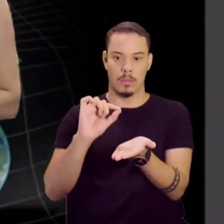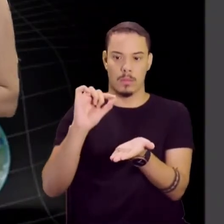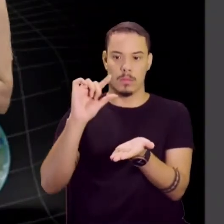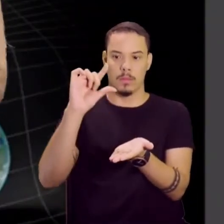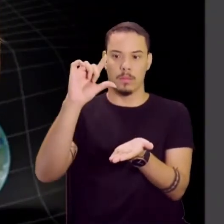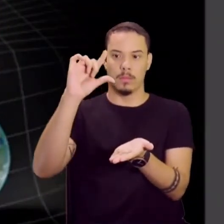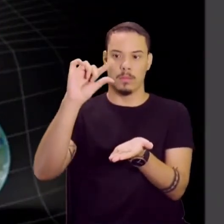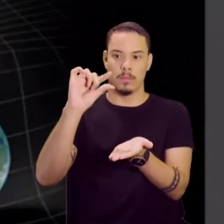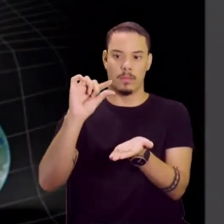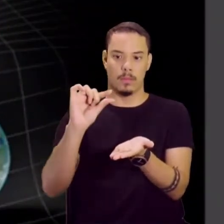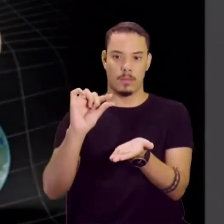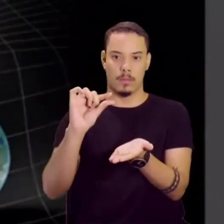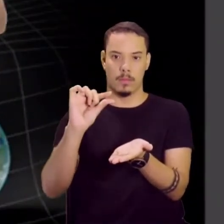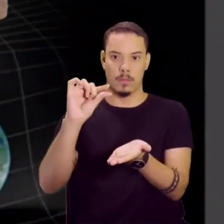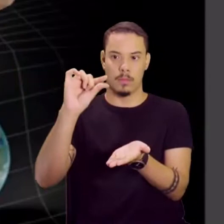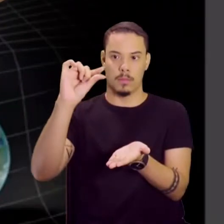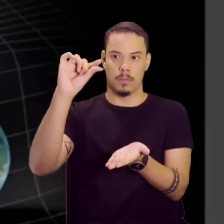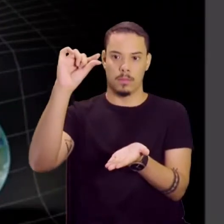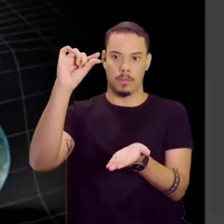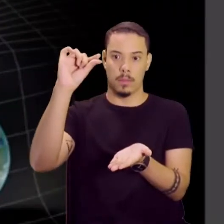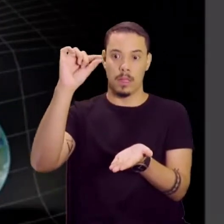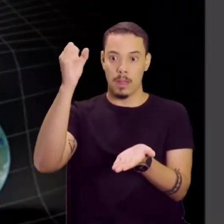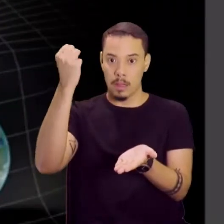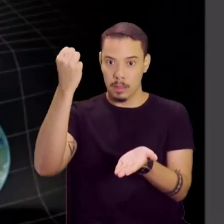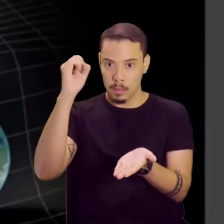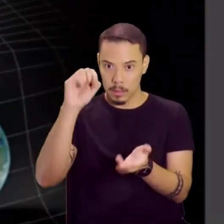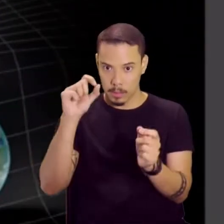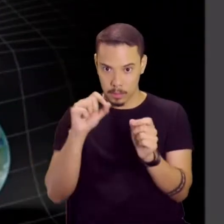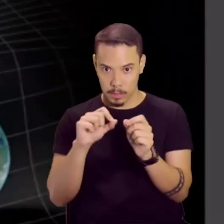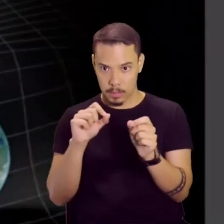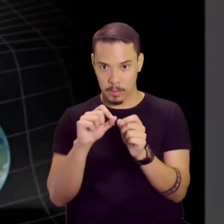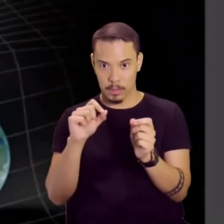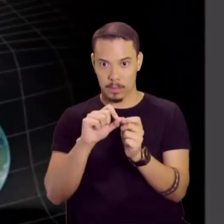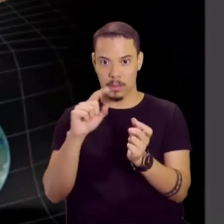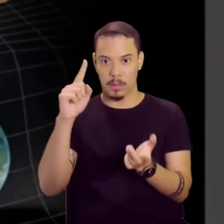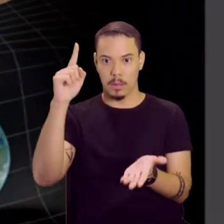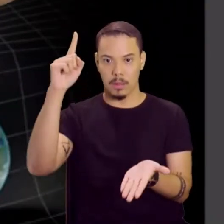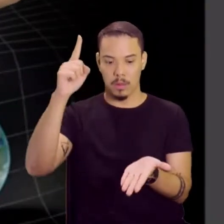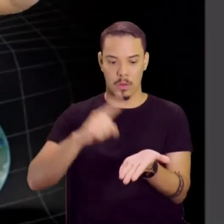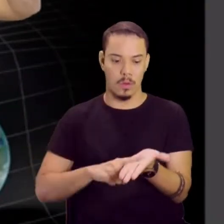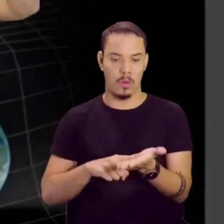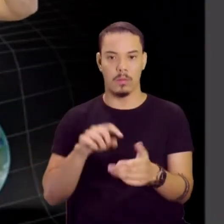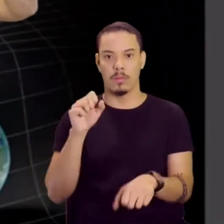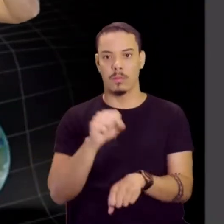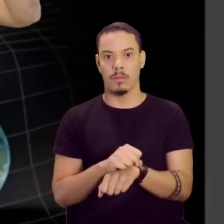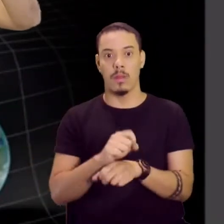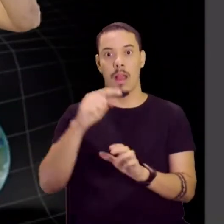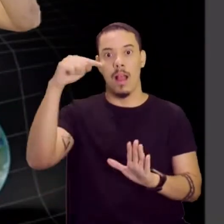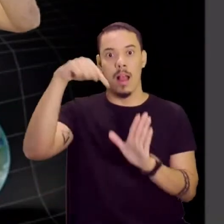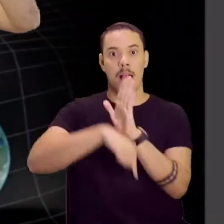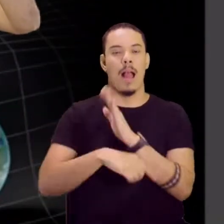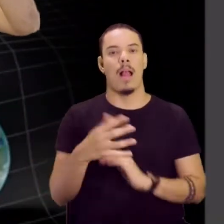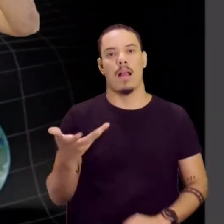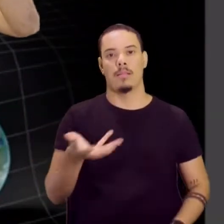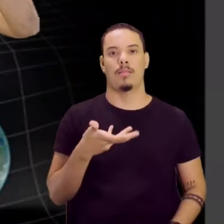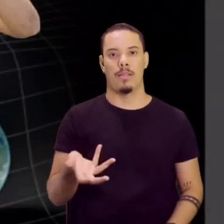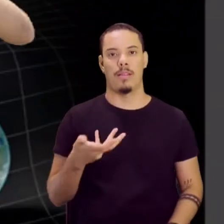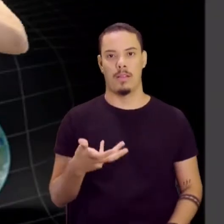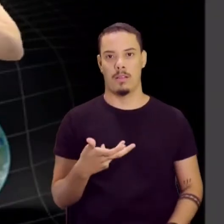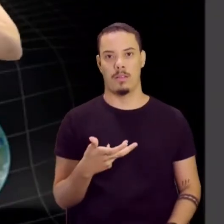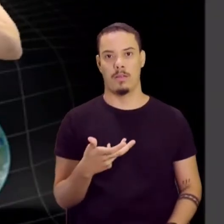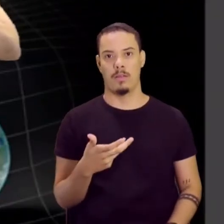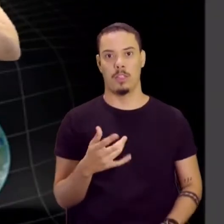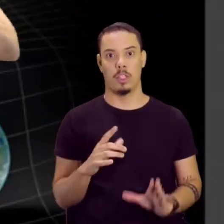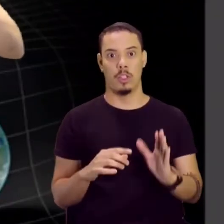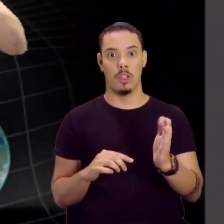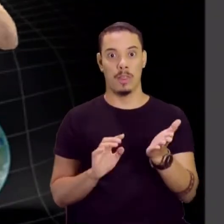retorna. Justamente. Então, se está diminuindo, está desacelerando o objeto, se está voltando, está acelerando. Certo?